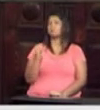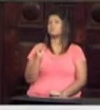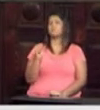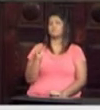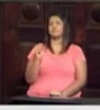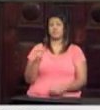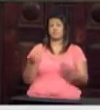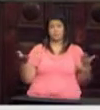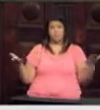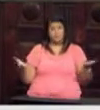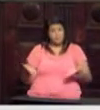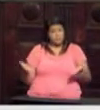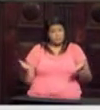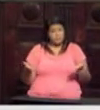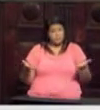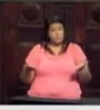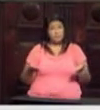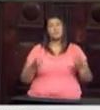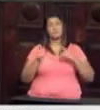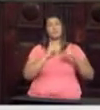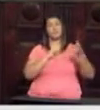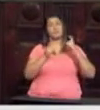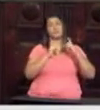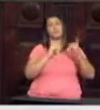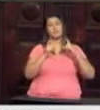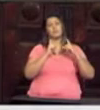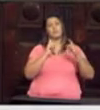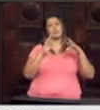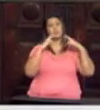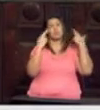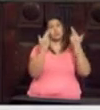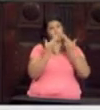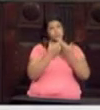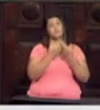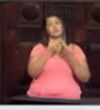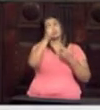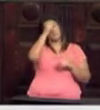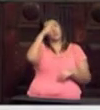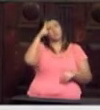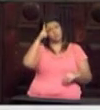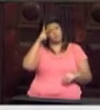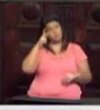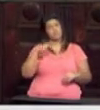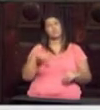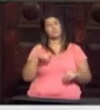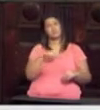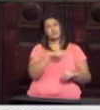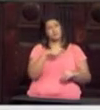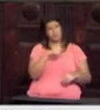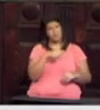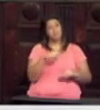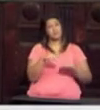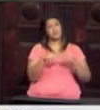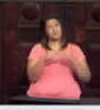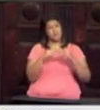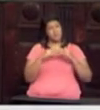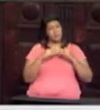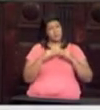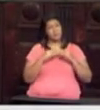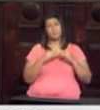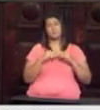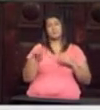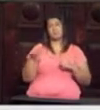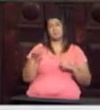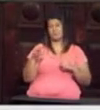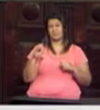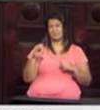hoje realizamos uma audiência pública, audiência essa que foi solicitada pelo deputado Paulo Ramos